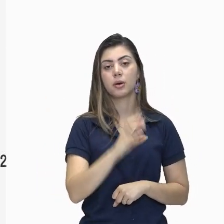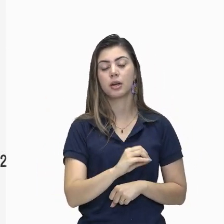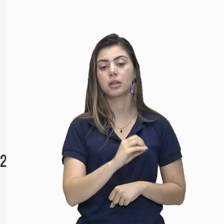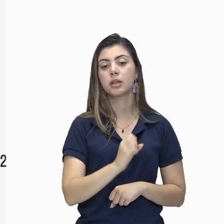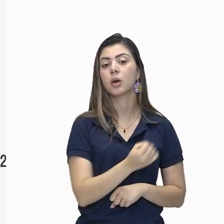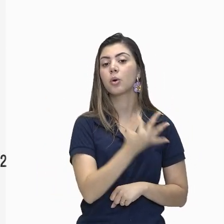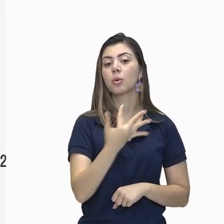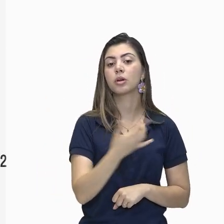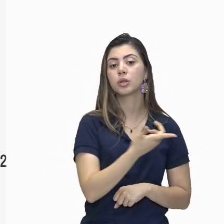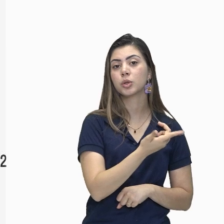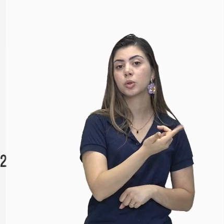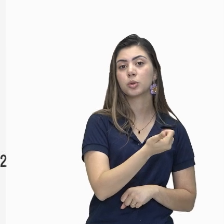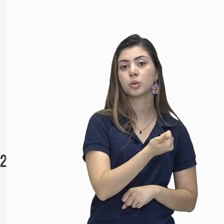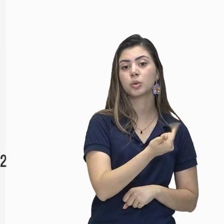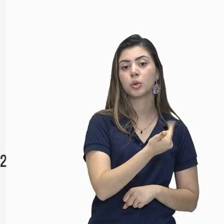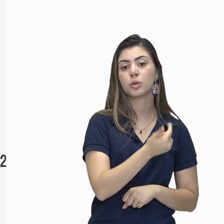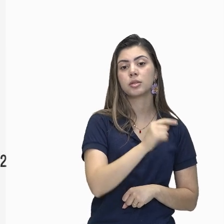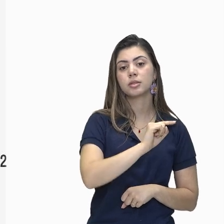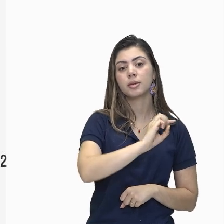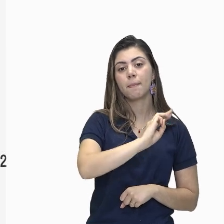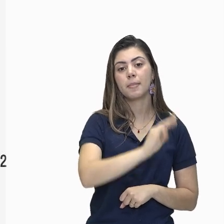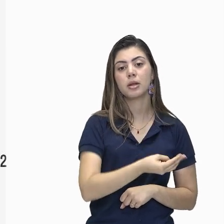apenas